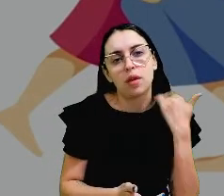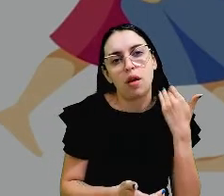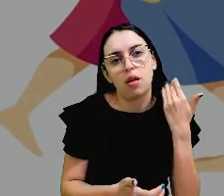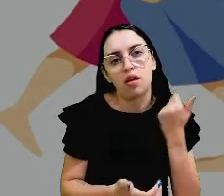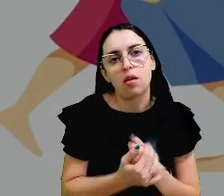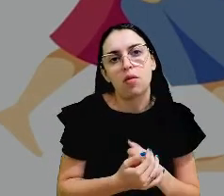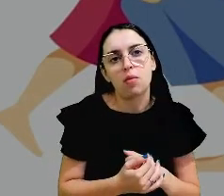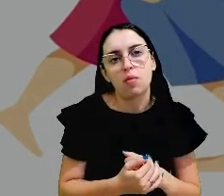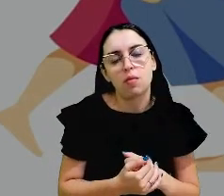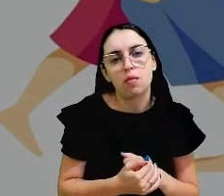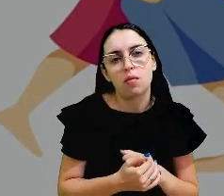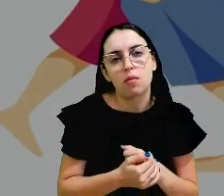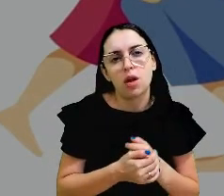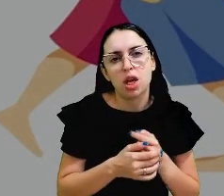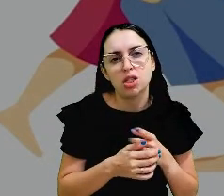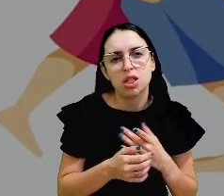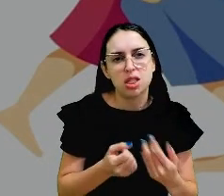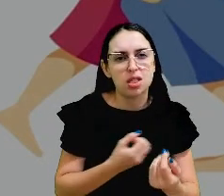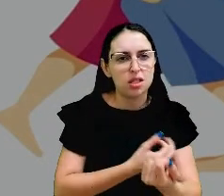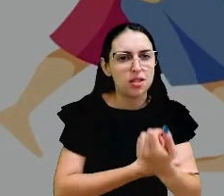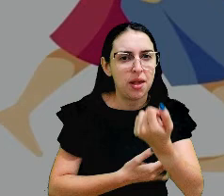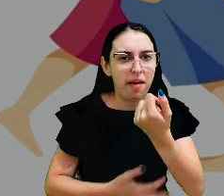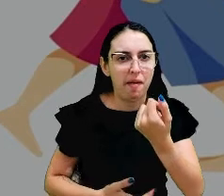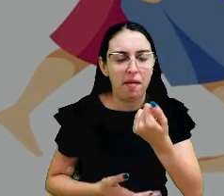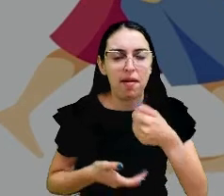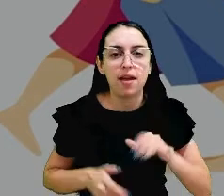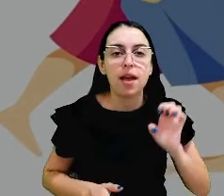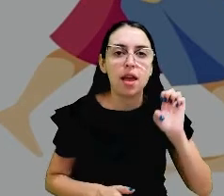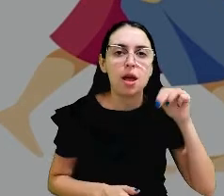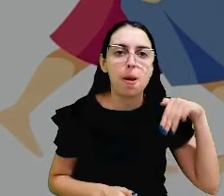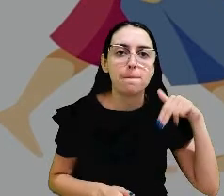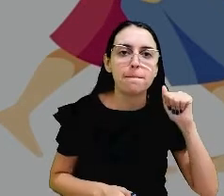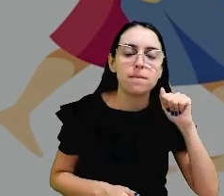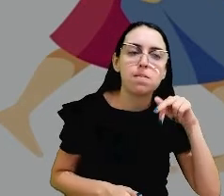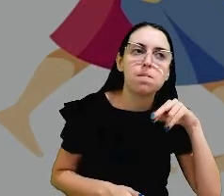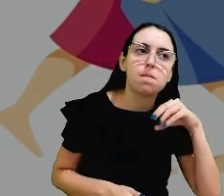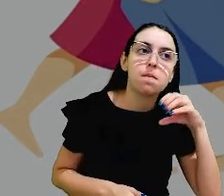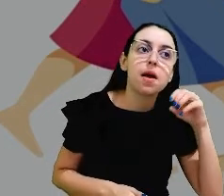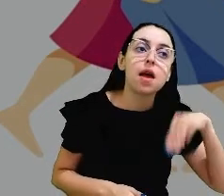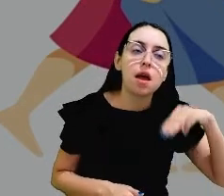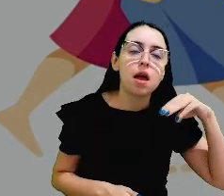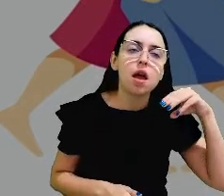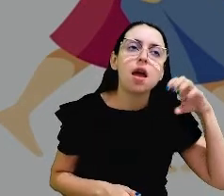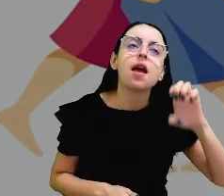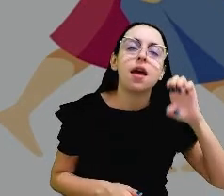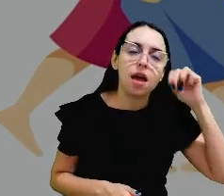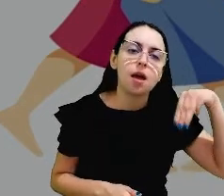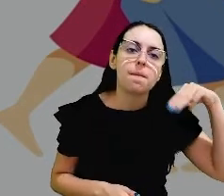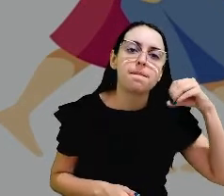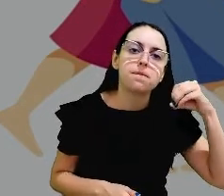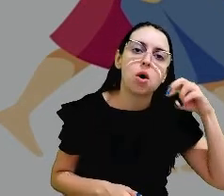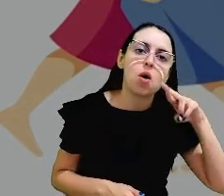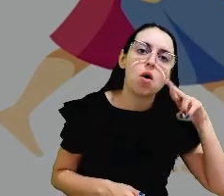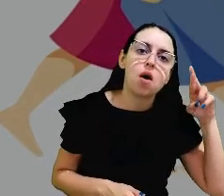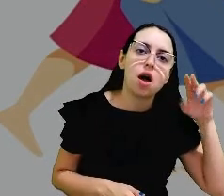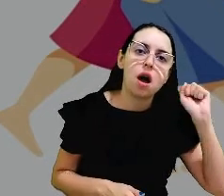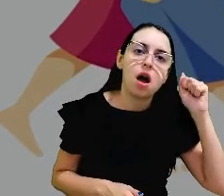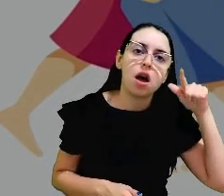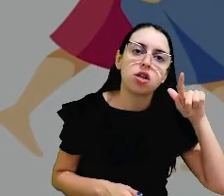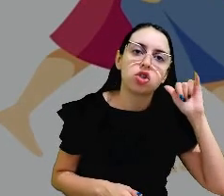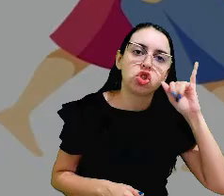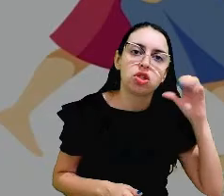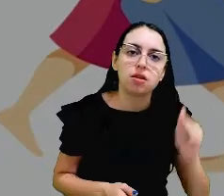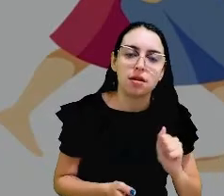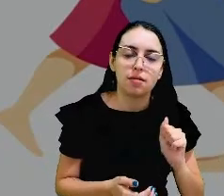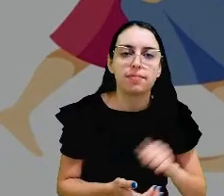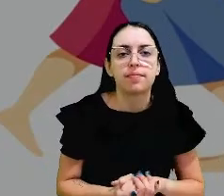em decorrência de hemorragia digestiva. Uma das nossas gestantes, que foi apresentada no documentário, também morreu de